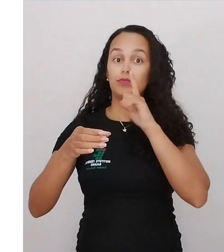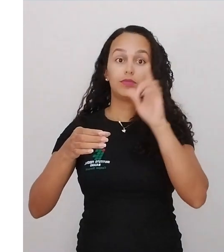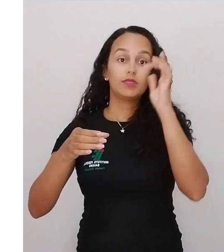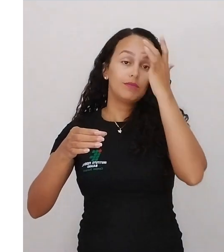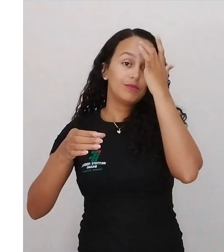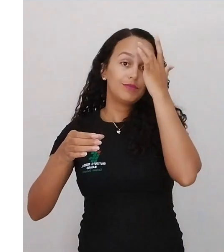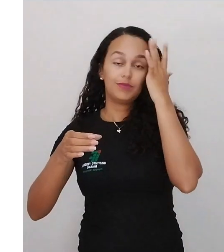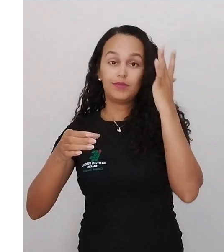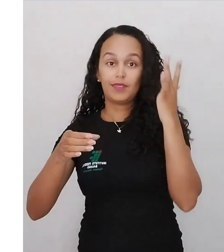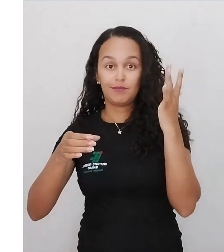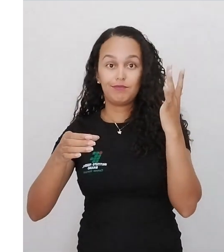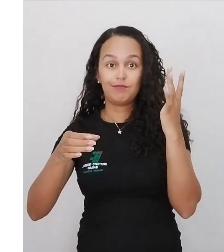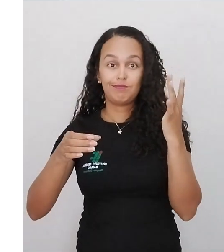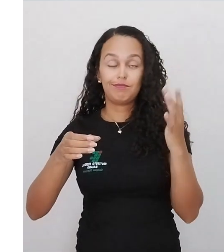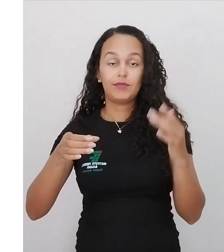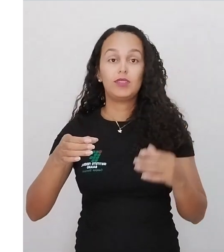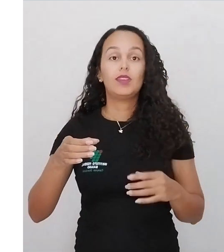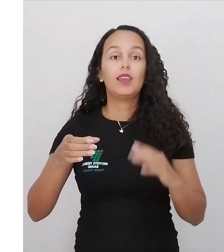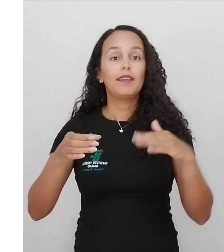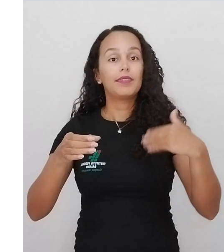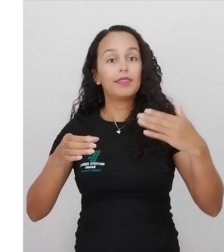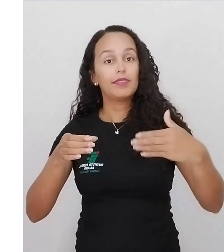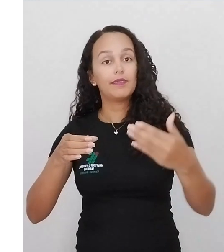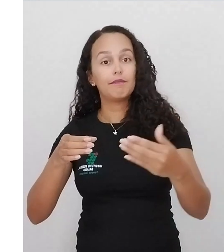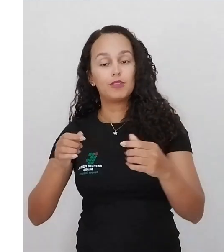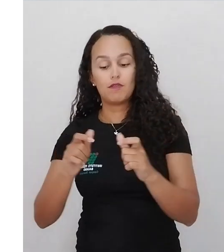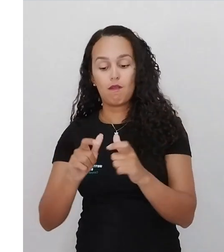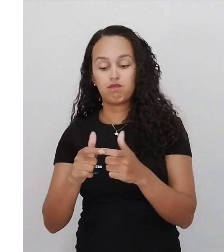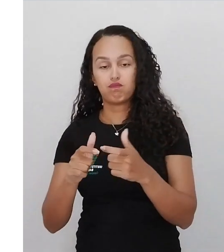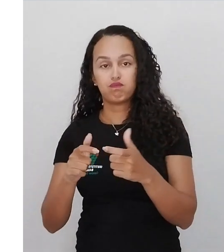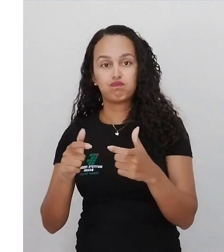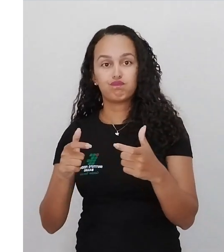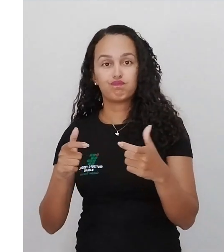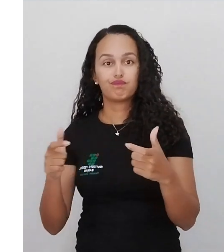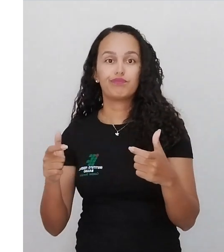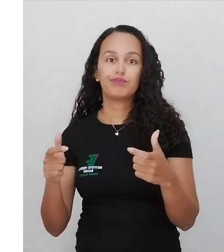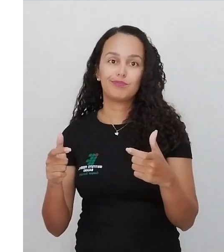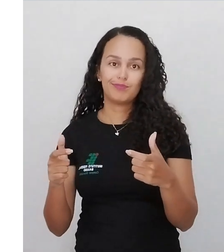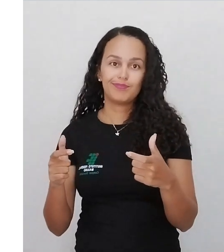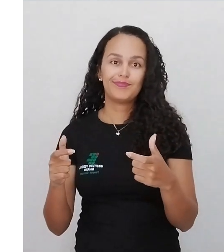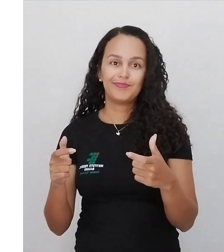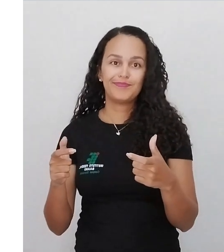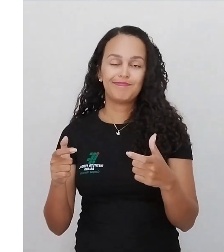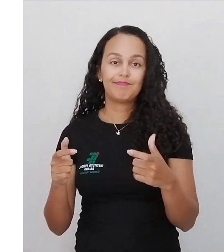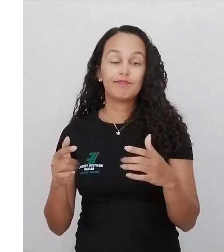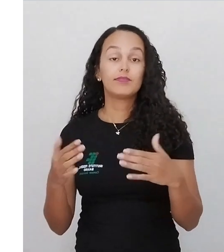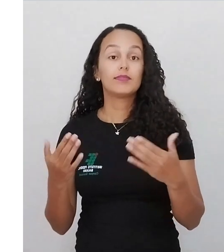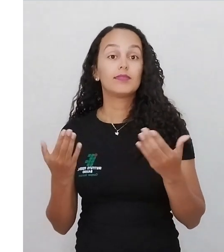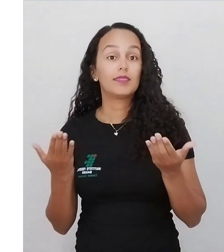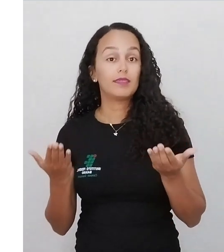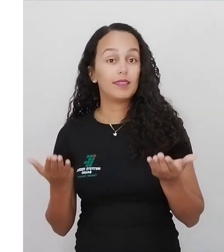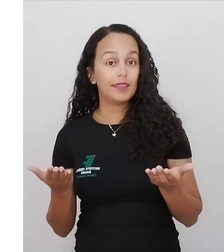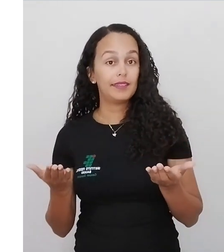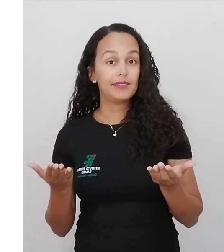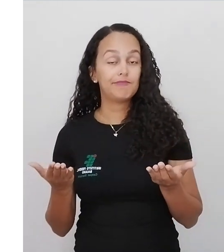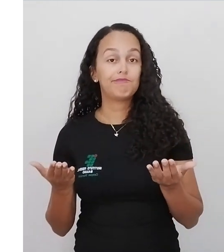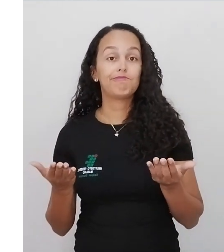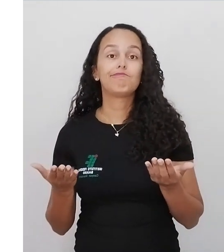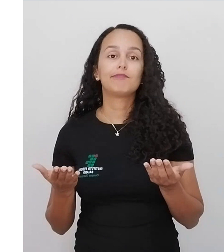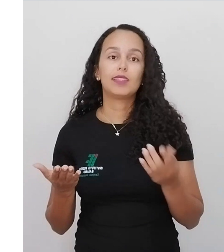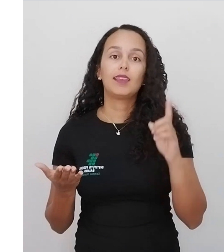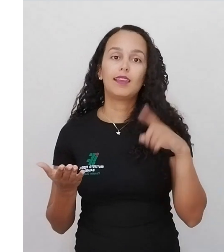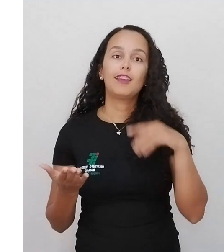se adentrassem mesmo no frasco e com isso pudessem se reproduzir. E aí,